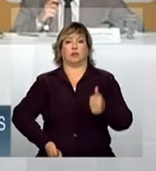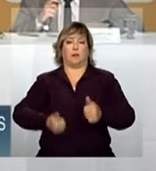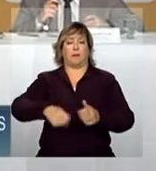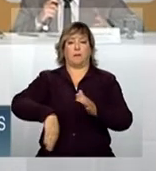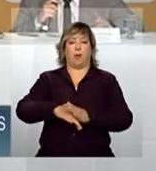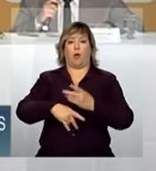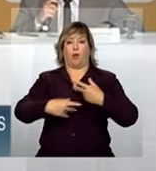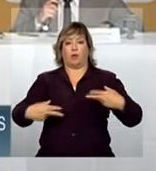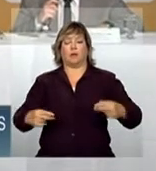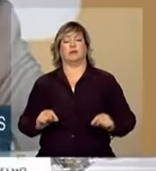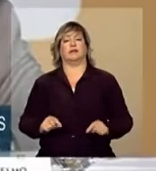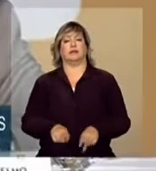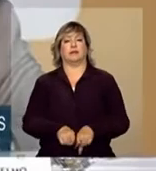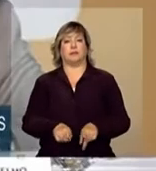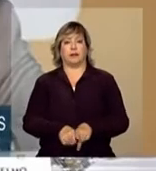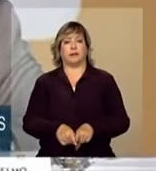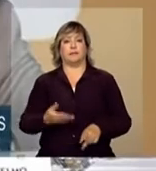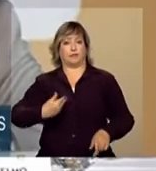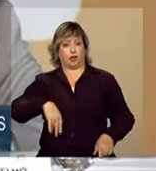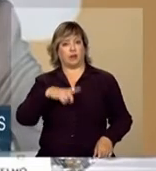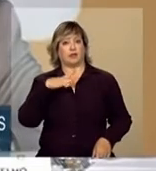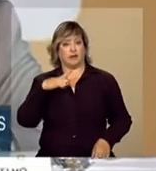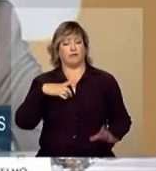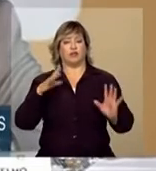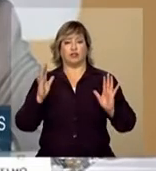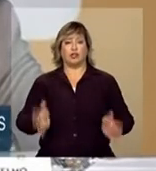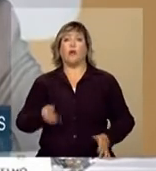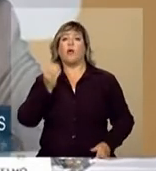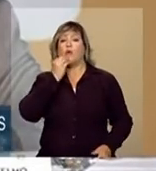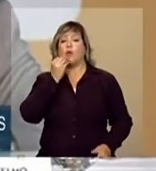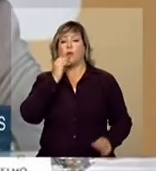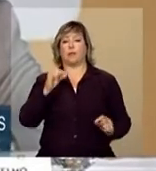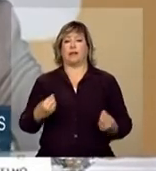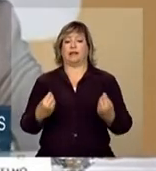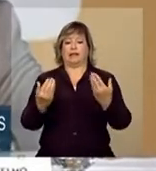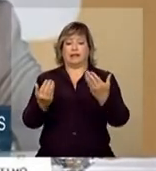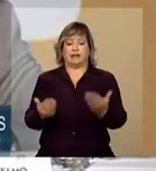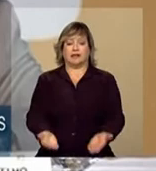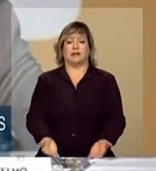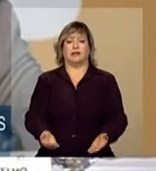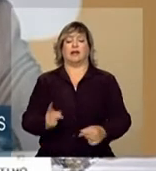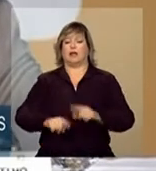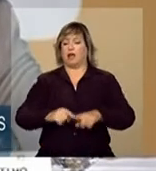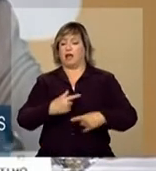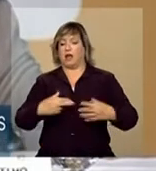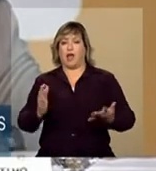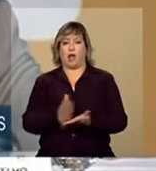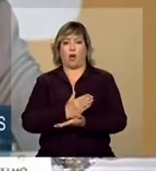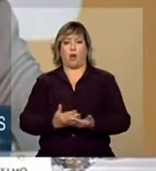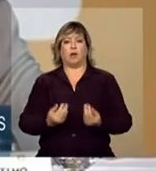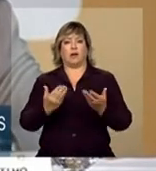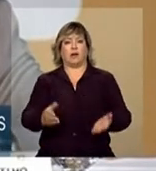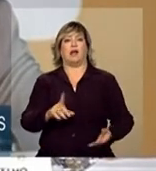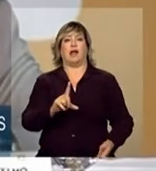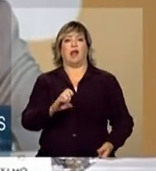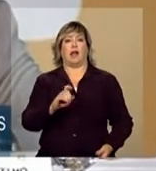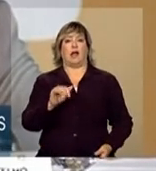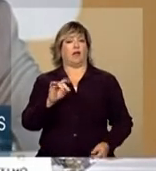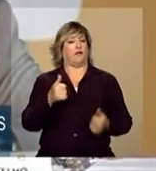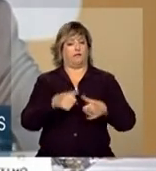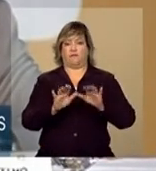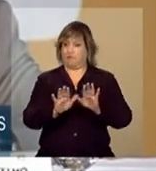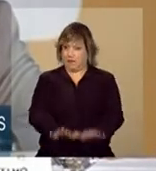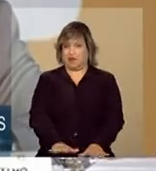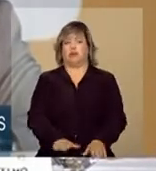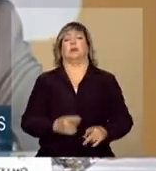Então, tivemos a oportunidade, né, de deixar um legado em certos equipamentos mais novos, mais modernos.